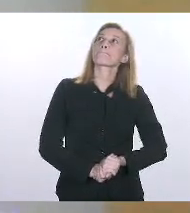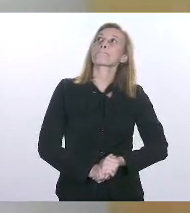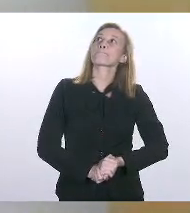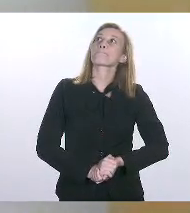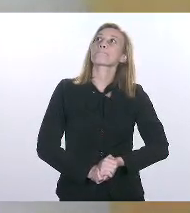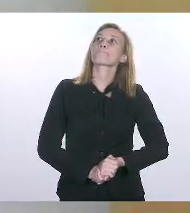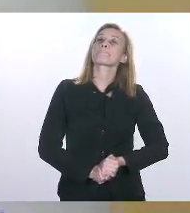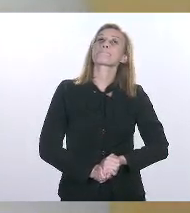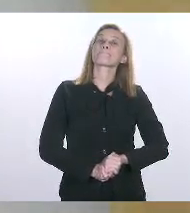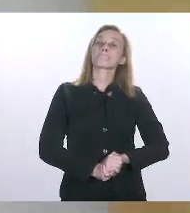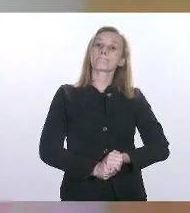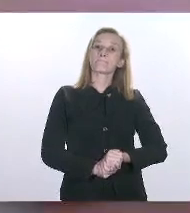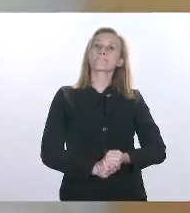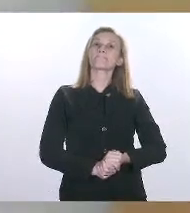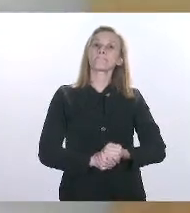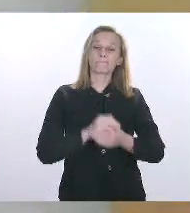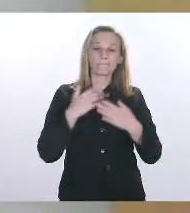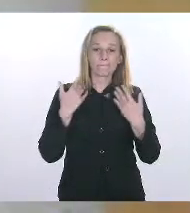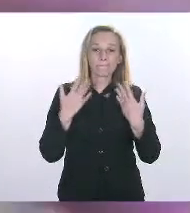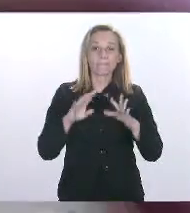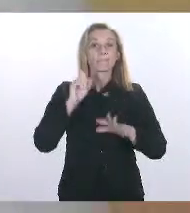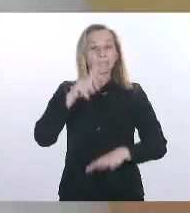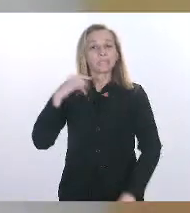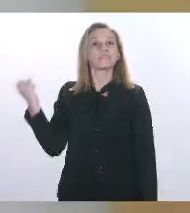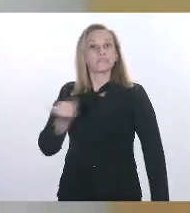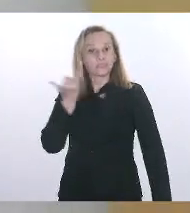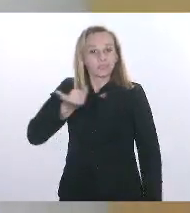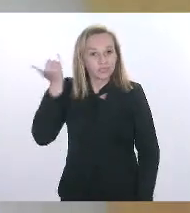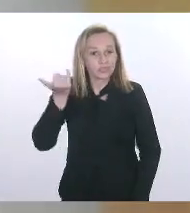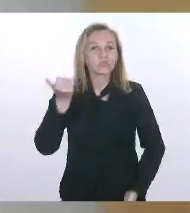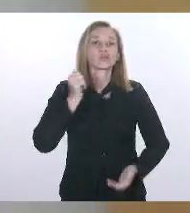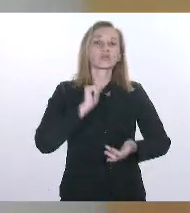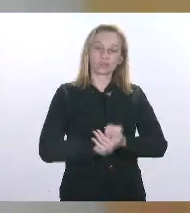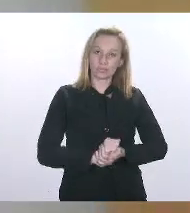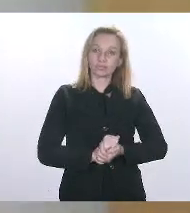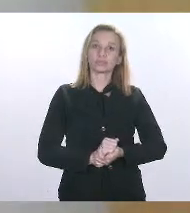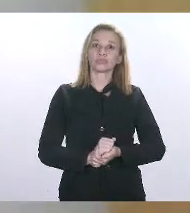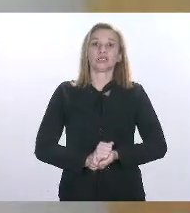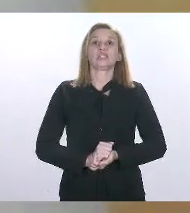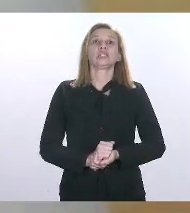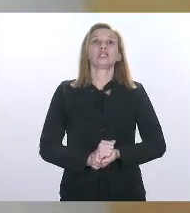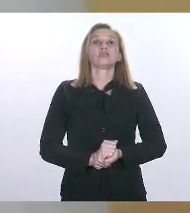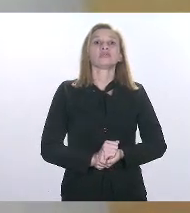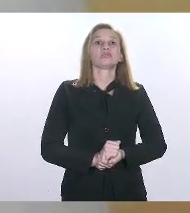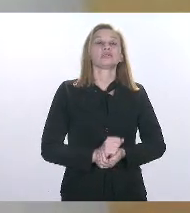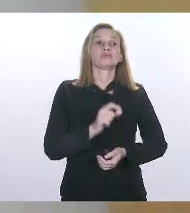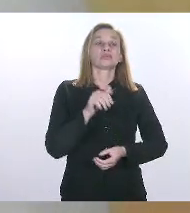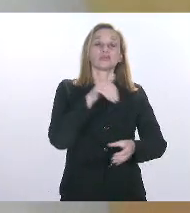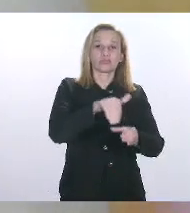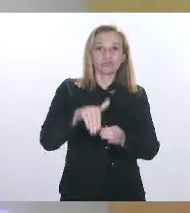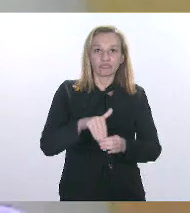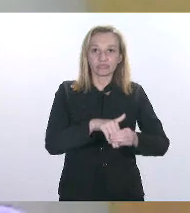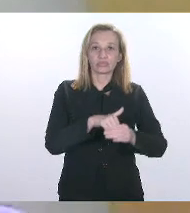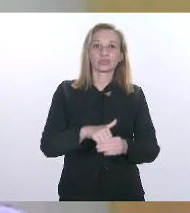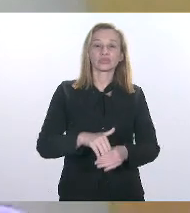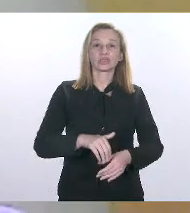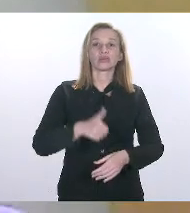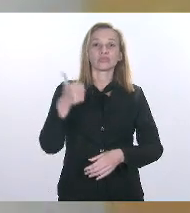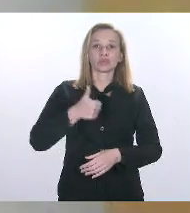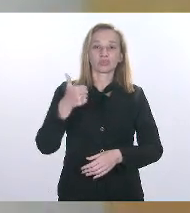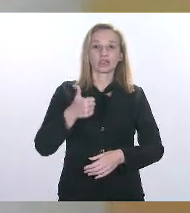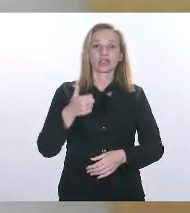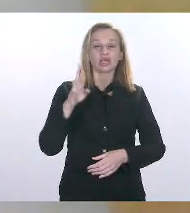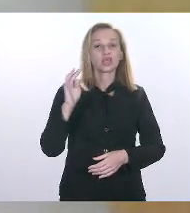algo maiúsculo, muito importante, muito significativo, a eleição da primeira